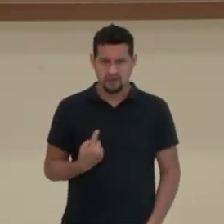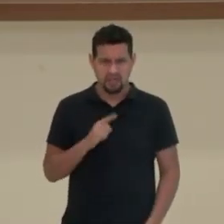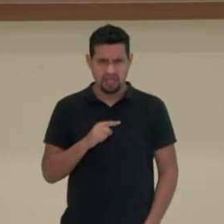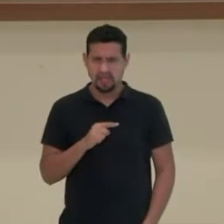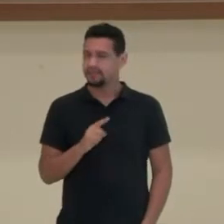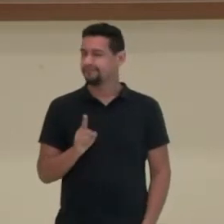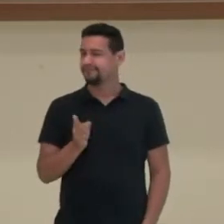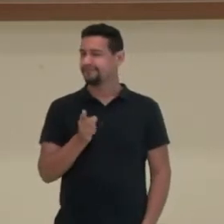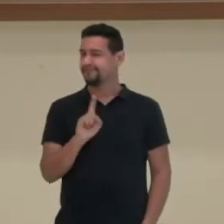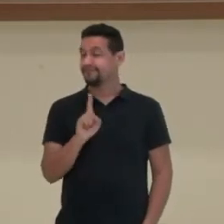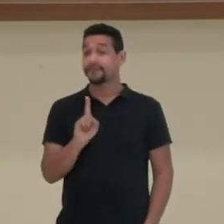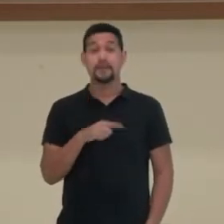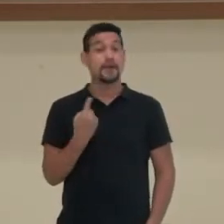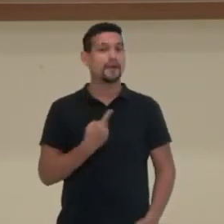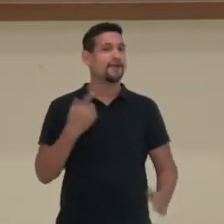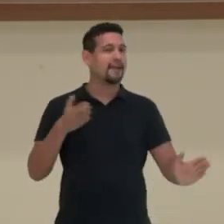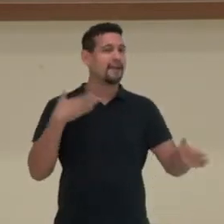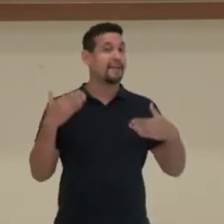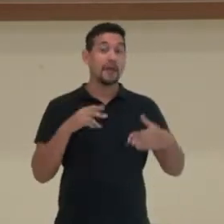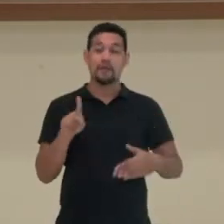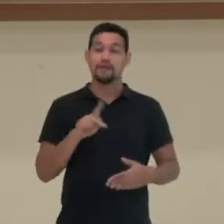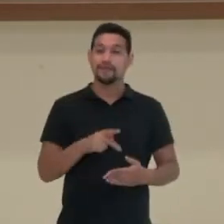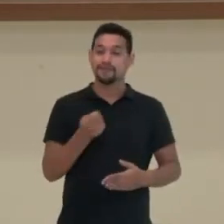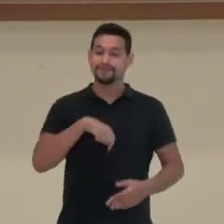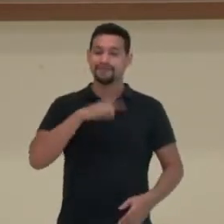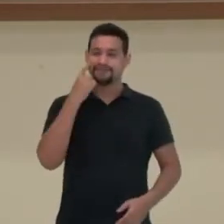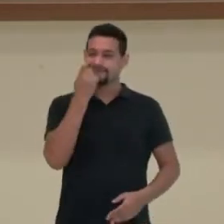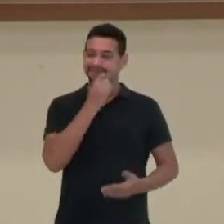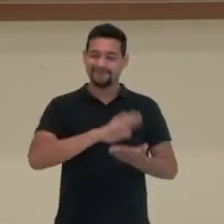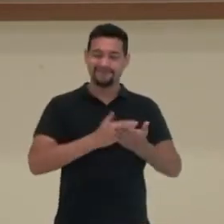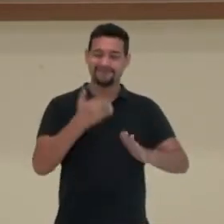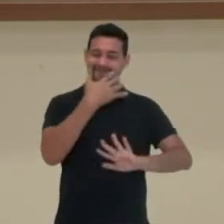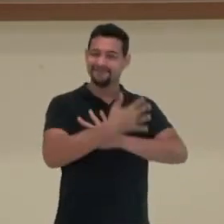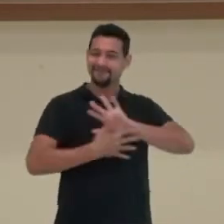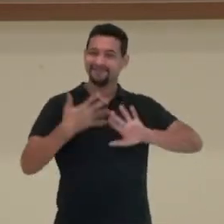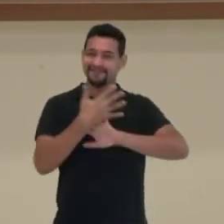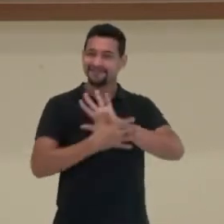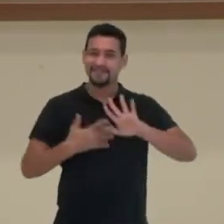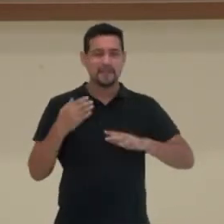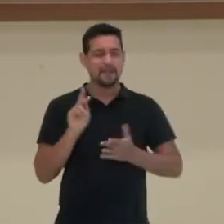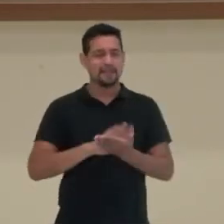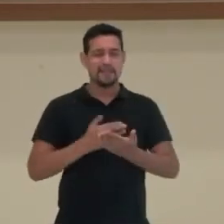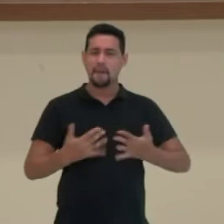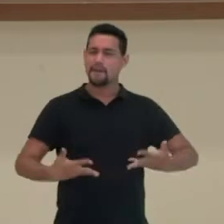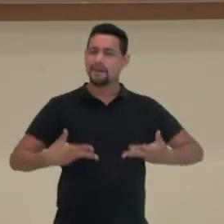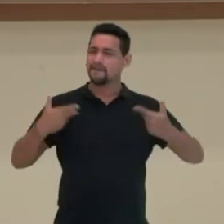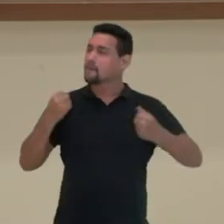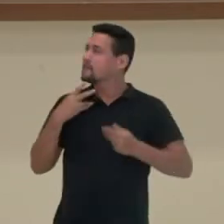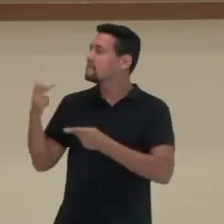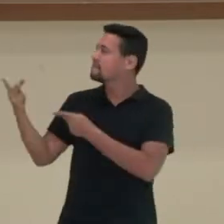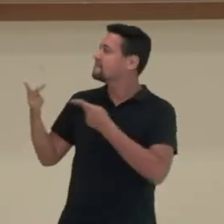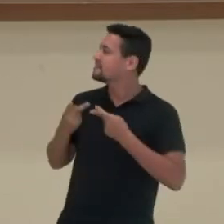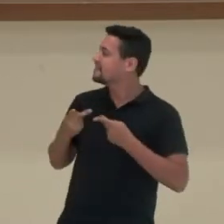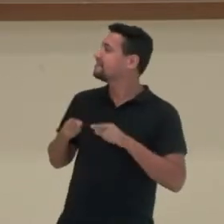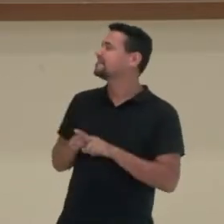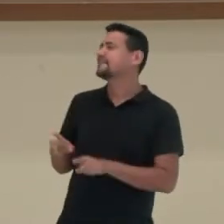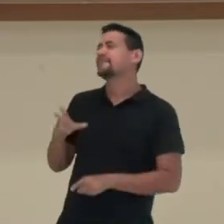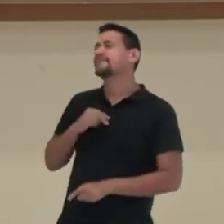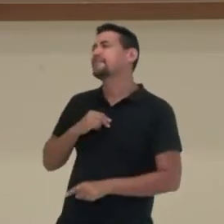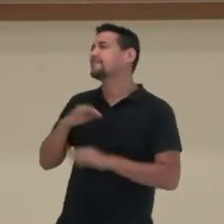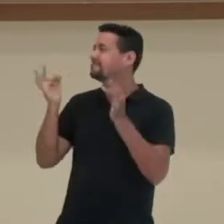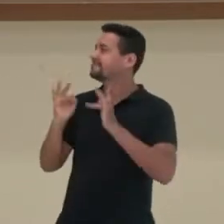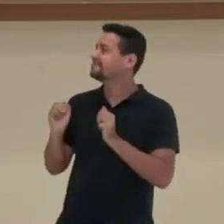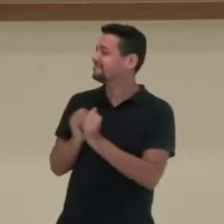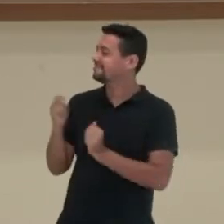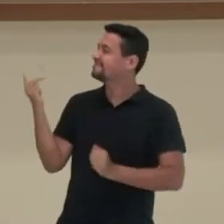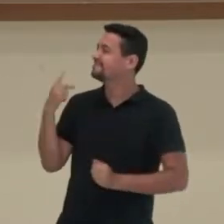sozinha. Para nossa alegria, o professor Kelvin, nosso intérprete maravilhoso, está conosco. Bem-vindo, querido. Que bom tê-lo aqui